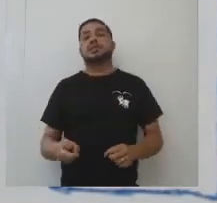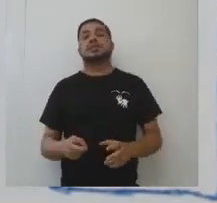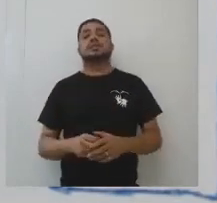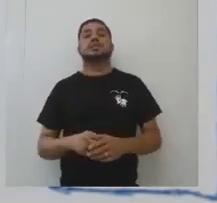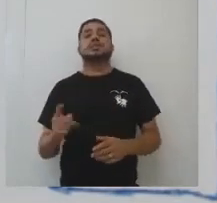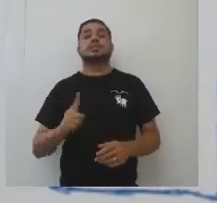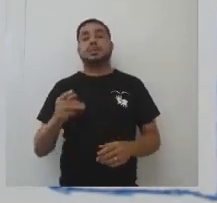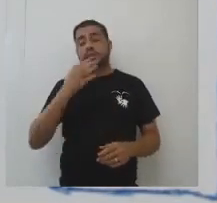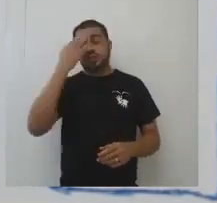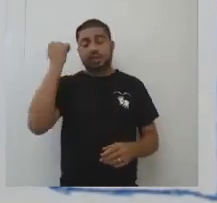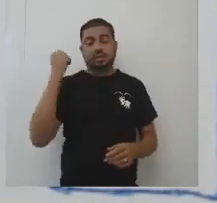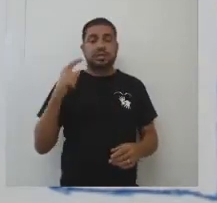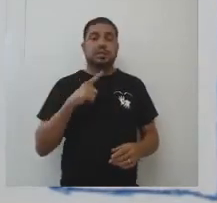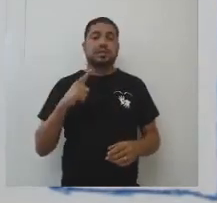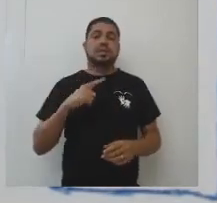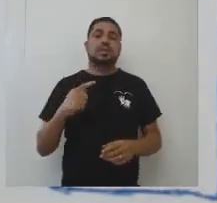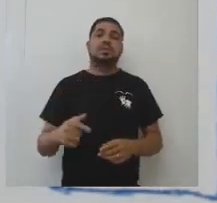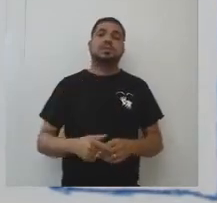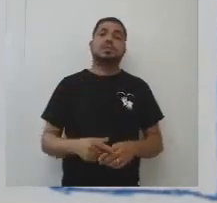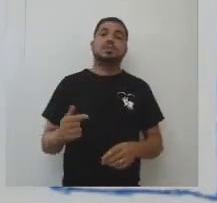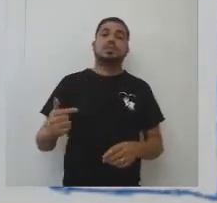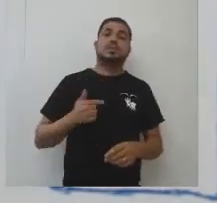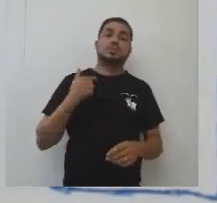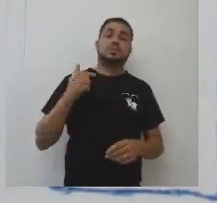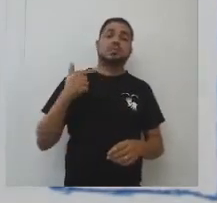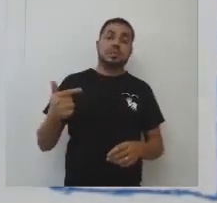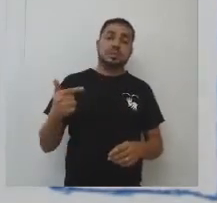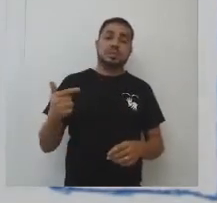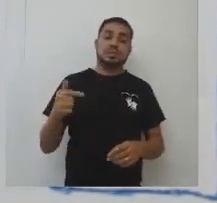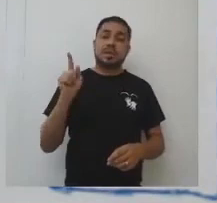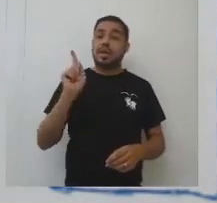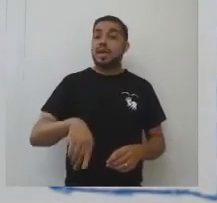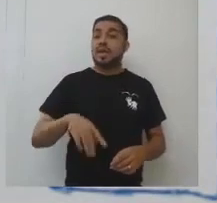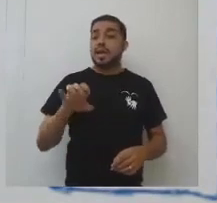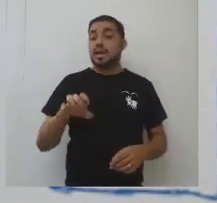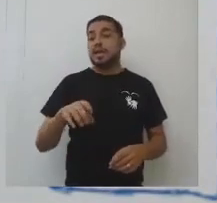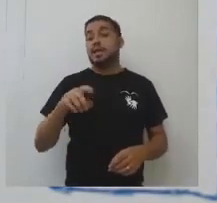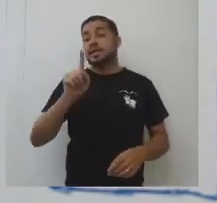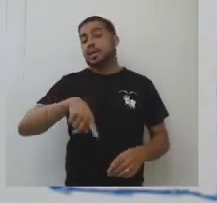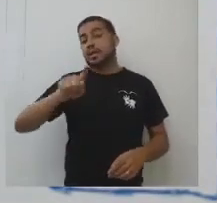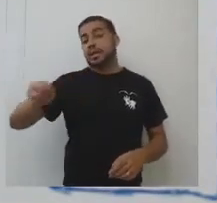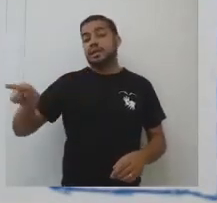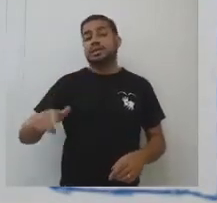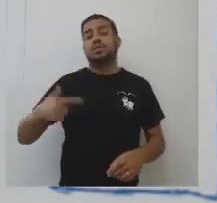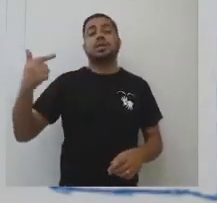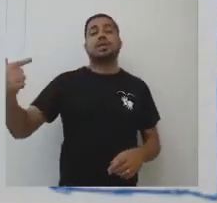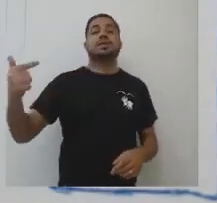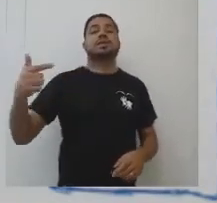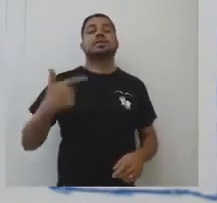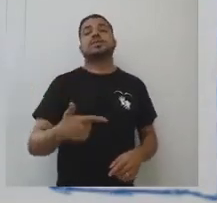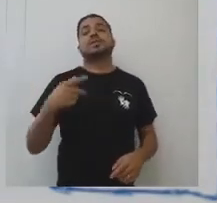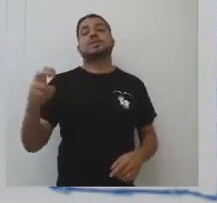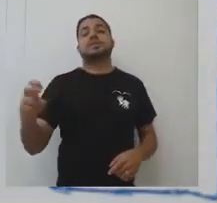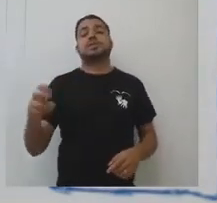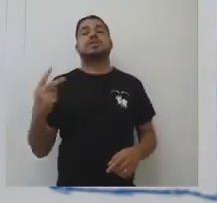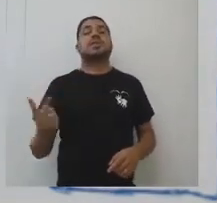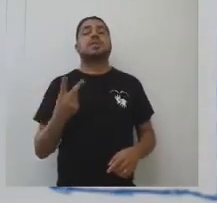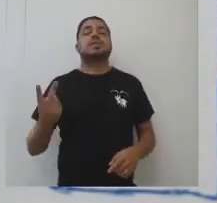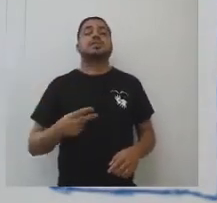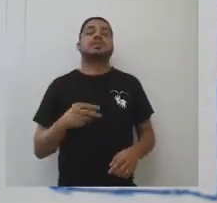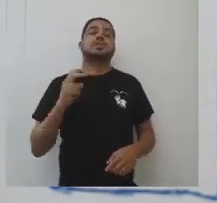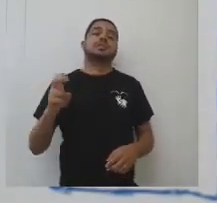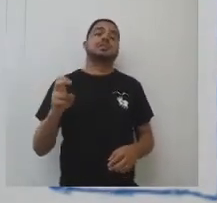Tu não esquece que aqui está o quadrado. Então vai ser a raiz quadrada de 25, cujo valor